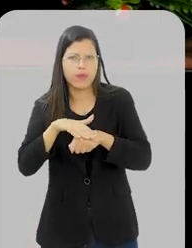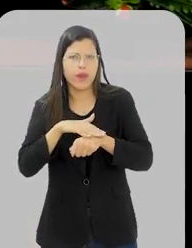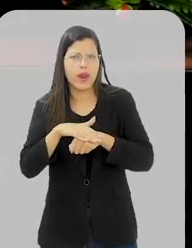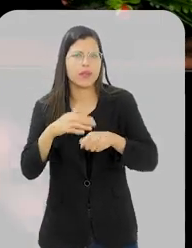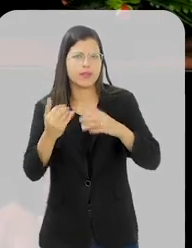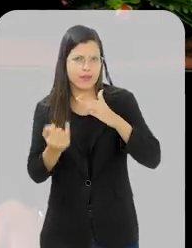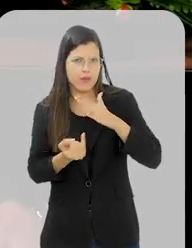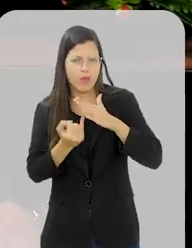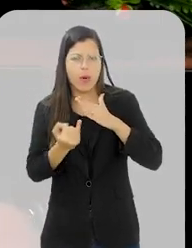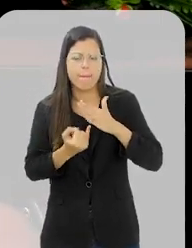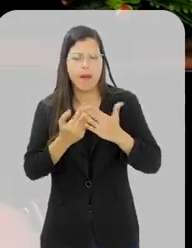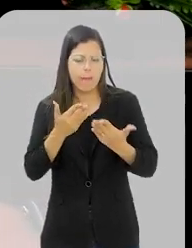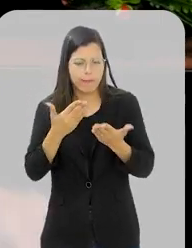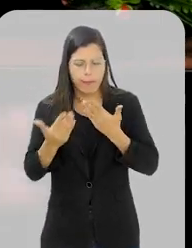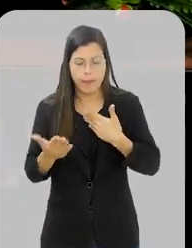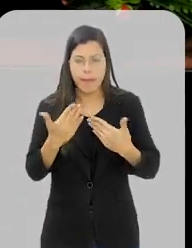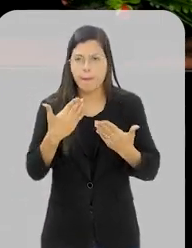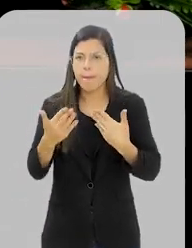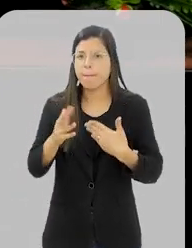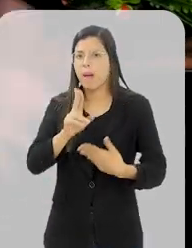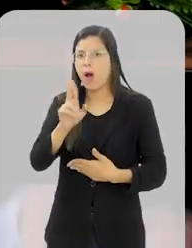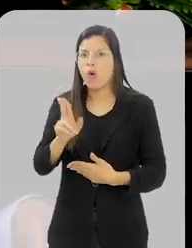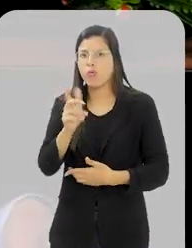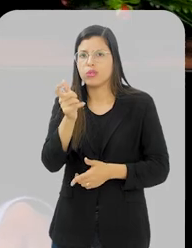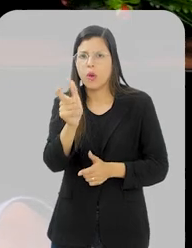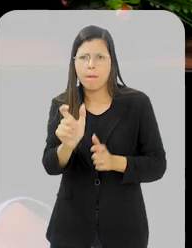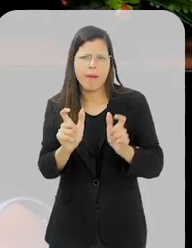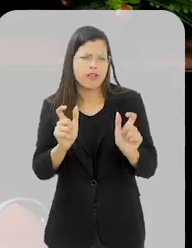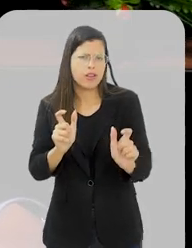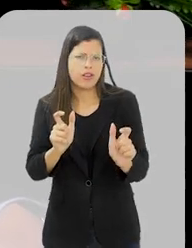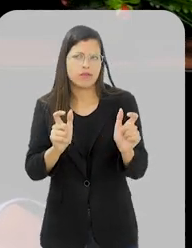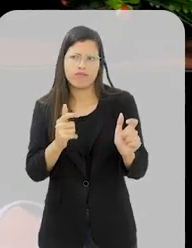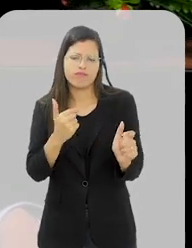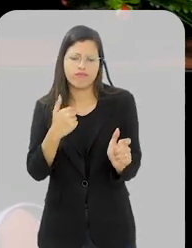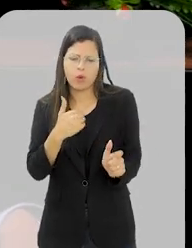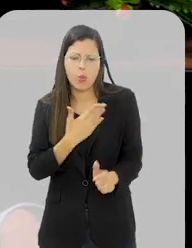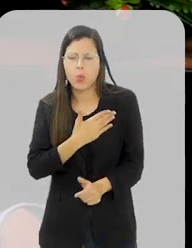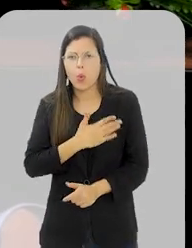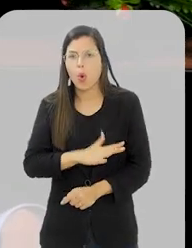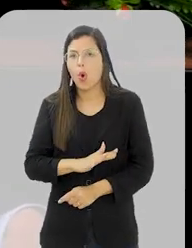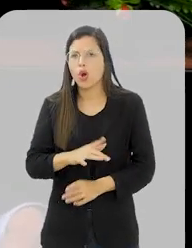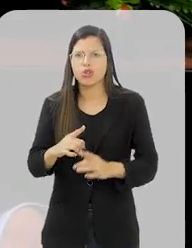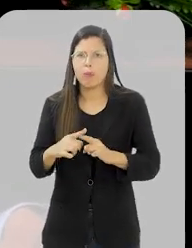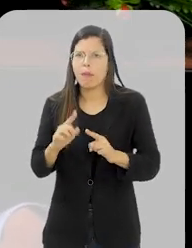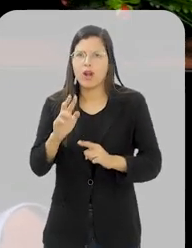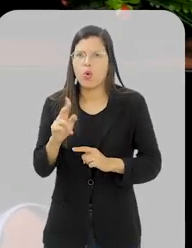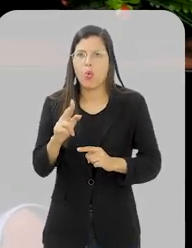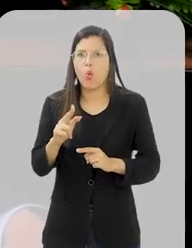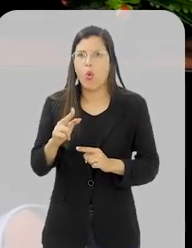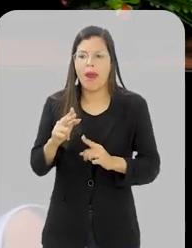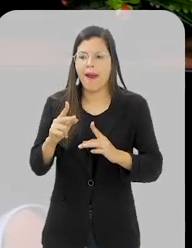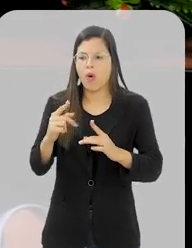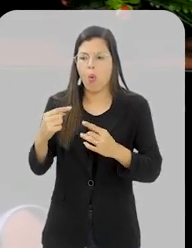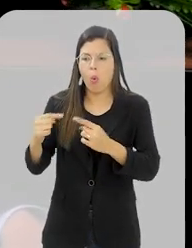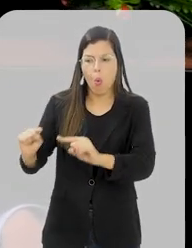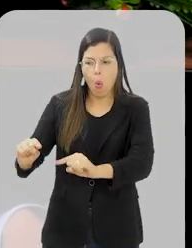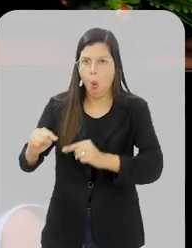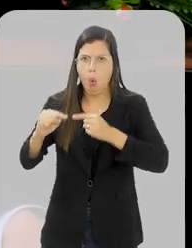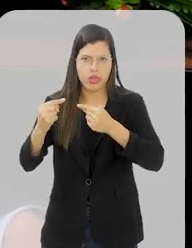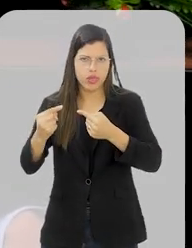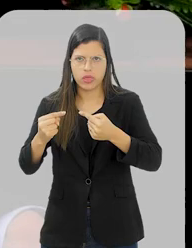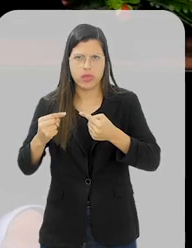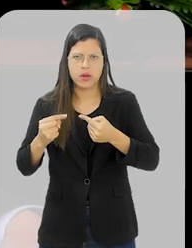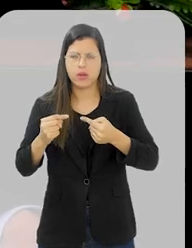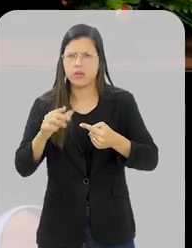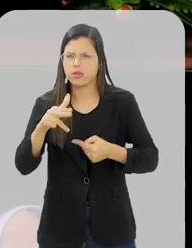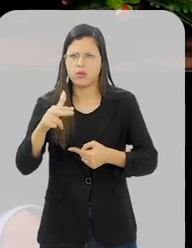na conversa eh informal utilizam expressões que não me agradam mas não diretamente a mim nunca fui discriminado por ser judeu